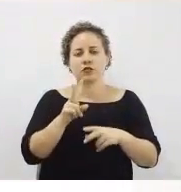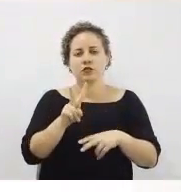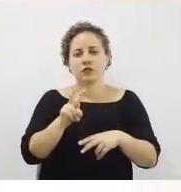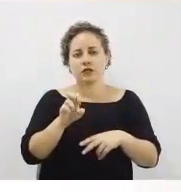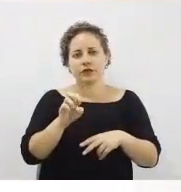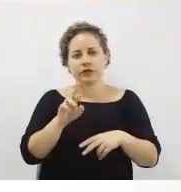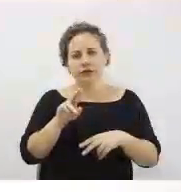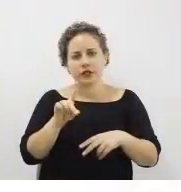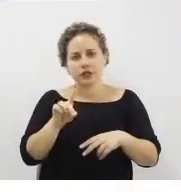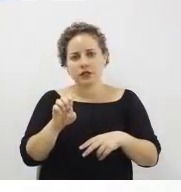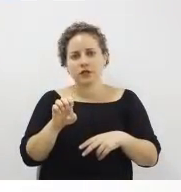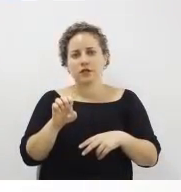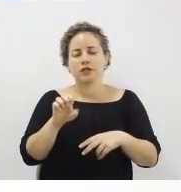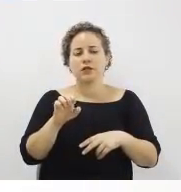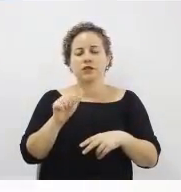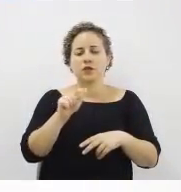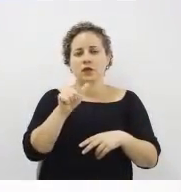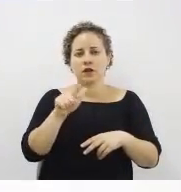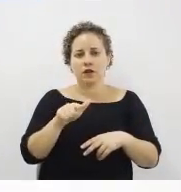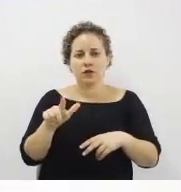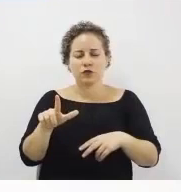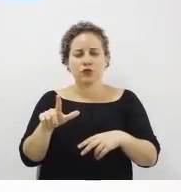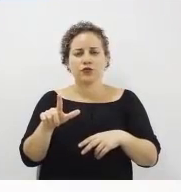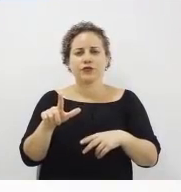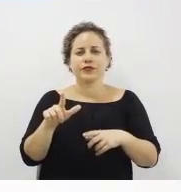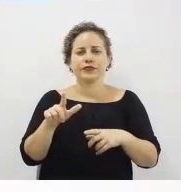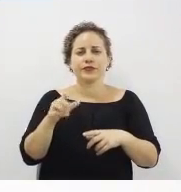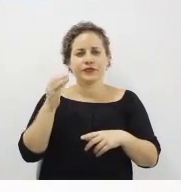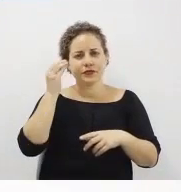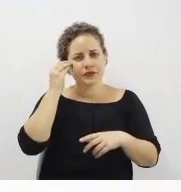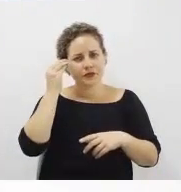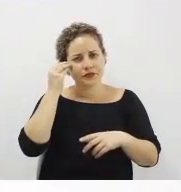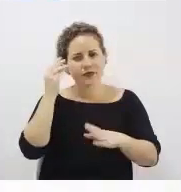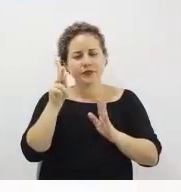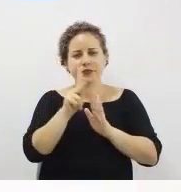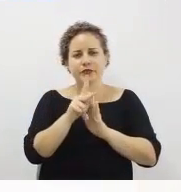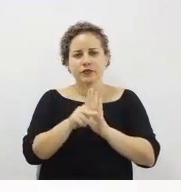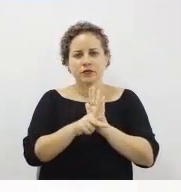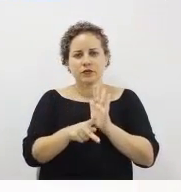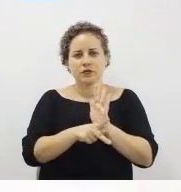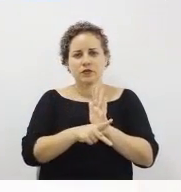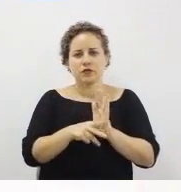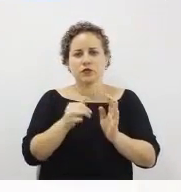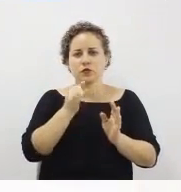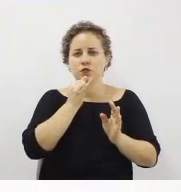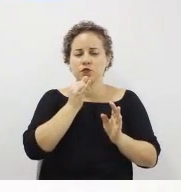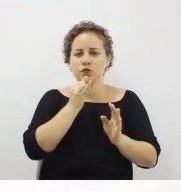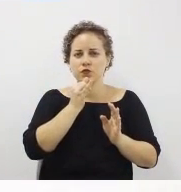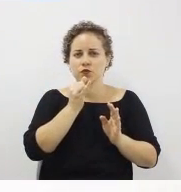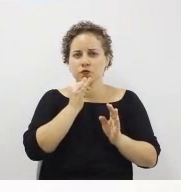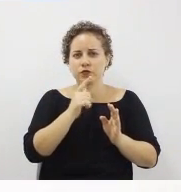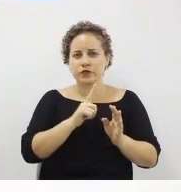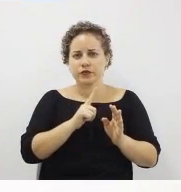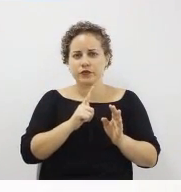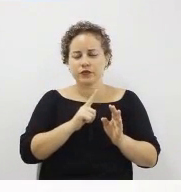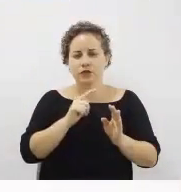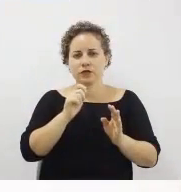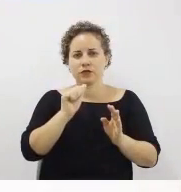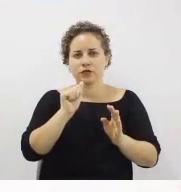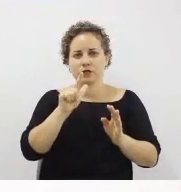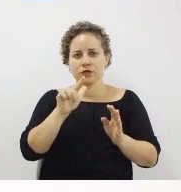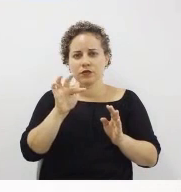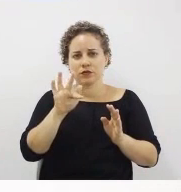no sábado azuis. Então, vendo esta programação, vamos a um exemplo. Imagine que essa empresa